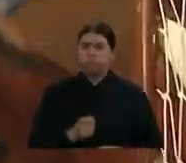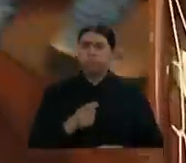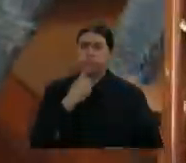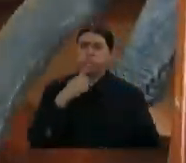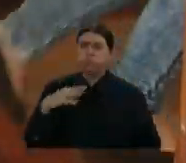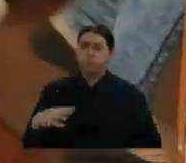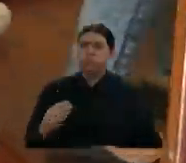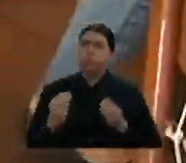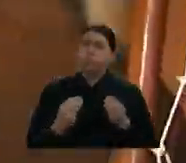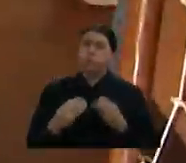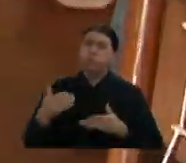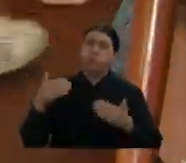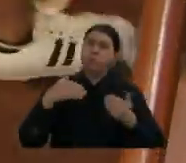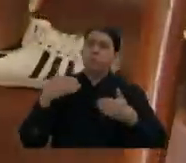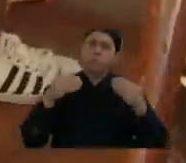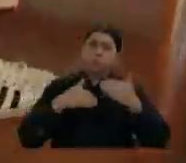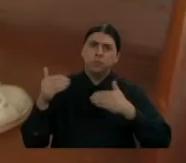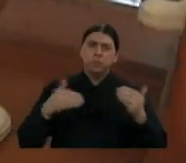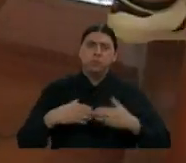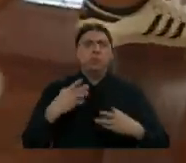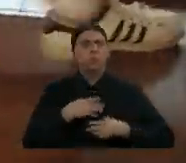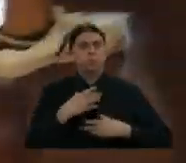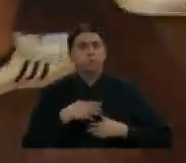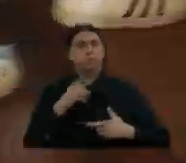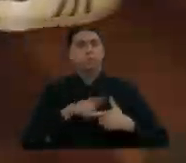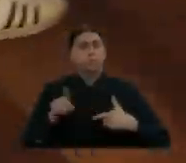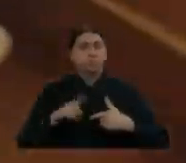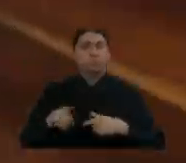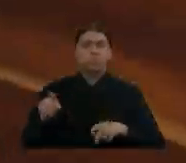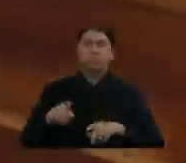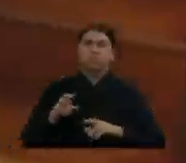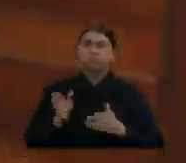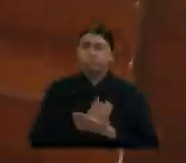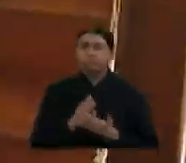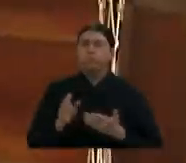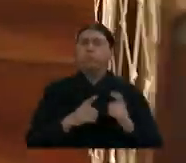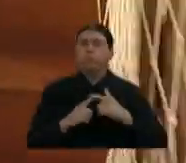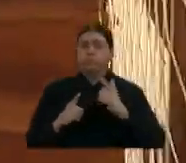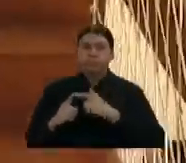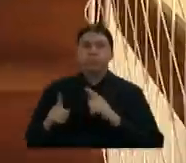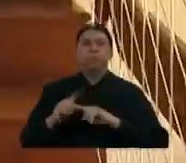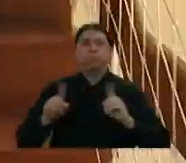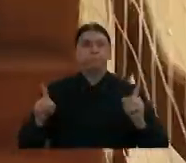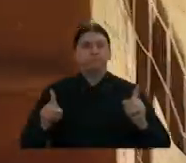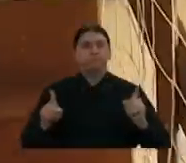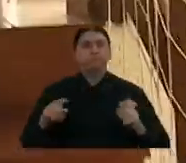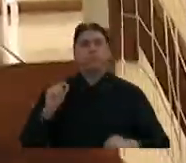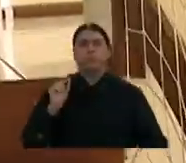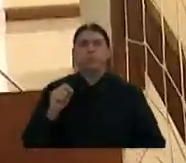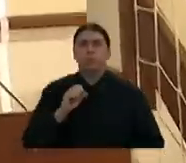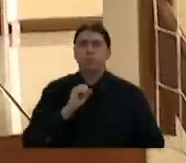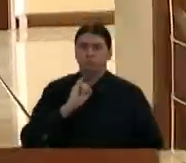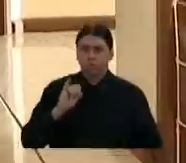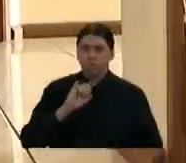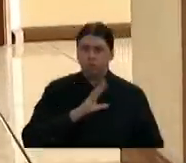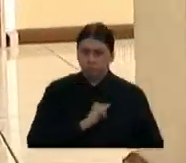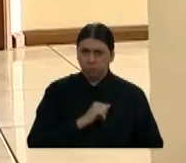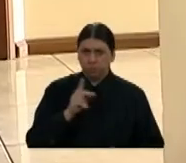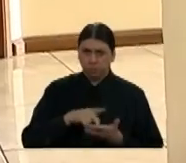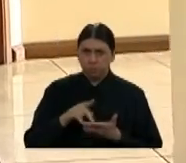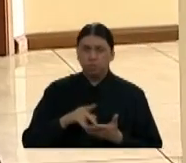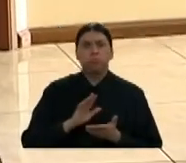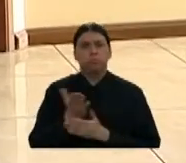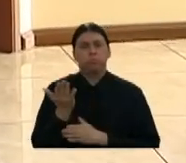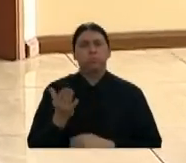ouvir né eu não sou um tipo de problemas com o outro mas ele achava assim se tiver amor pra dar você vai dar conta